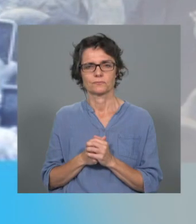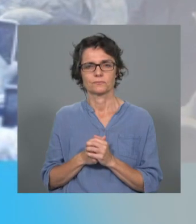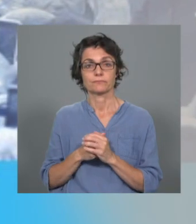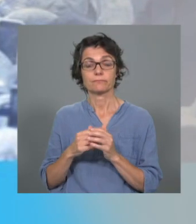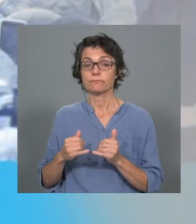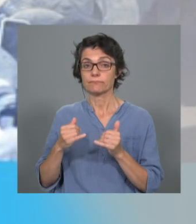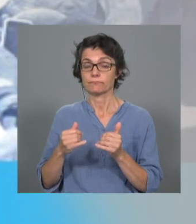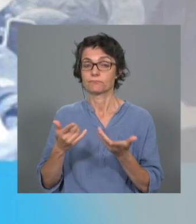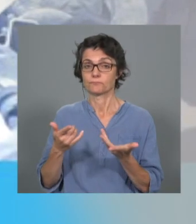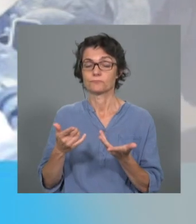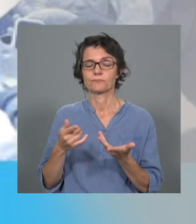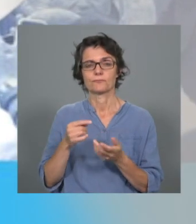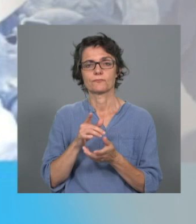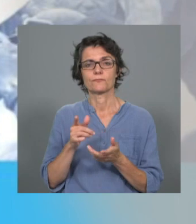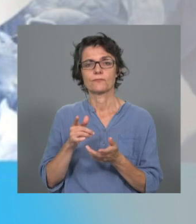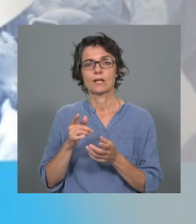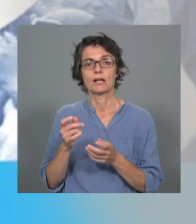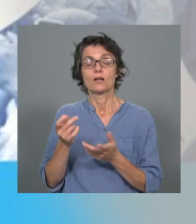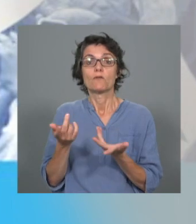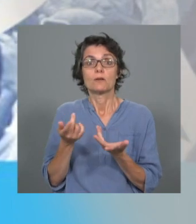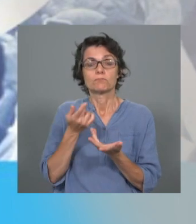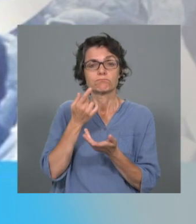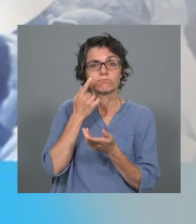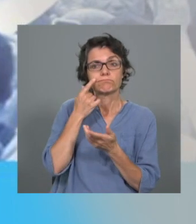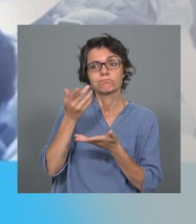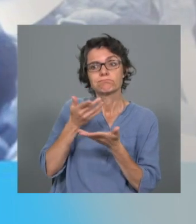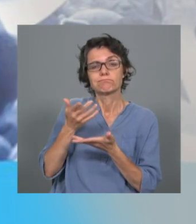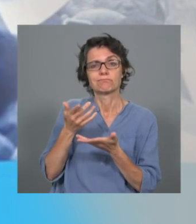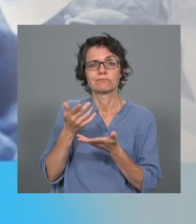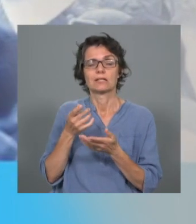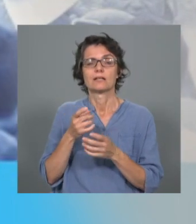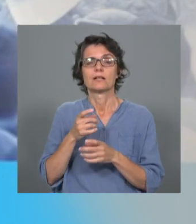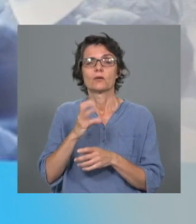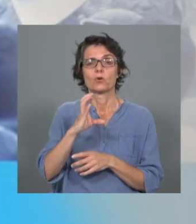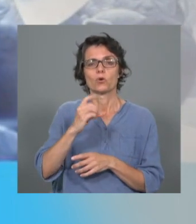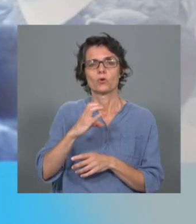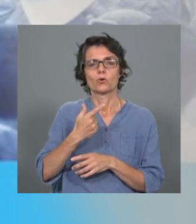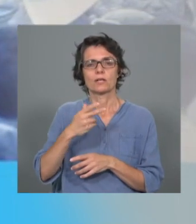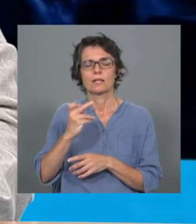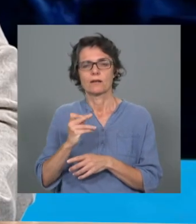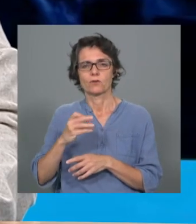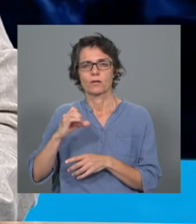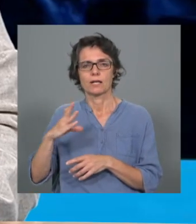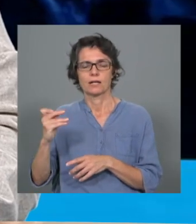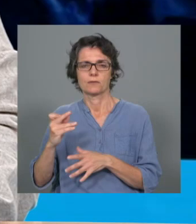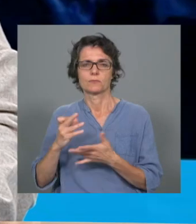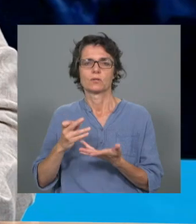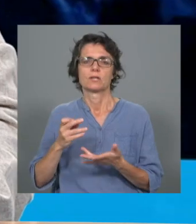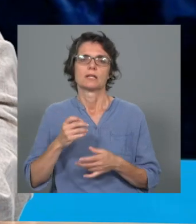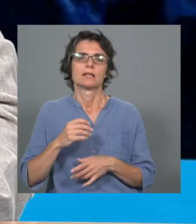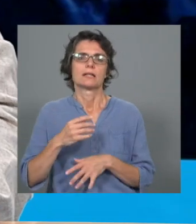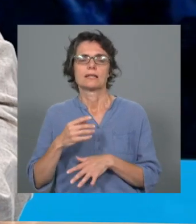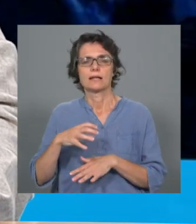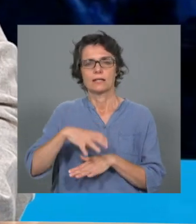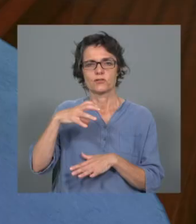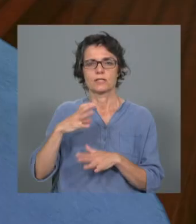Seguimos desde já para a análise a estes acontecimentos com Otávio Carmo, chefe de redação da Agência Eclésia. Otávio, boa tarde. Boa tarde, Paulo. Obrigado por estares aqui